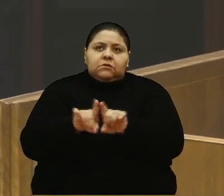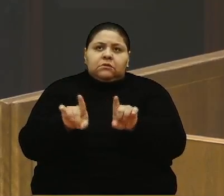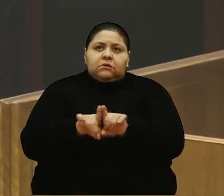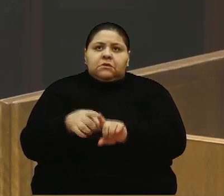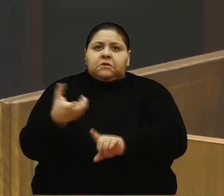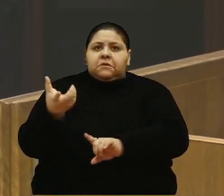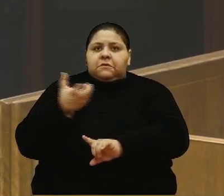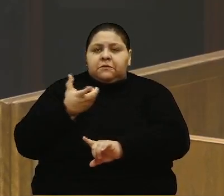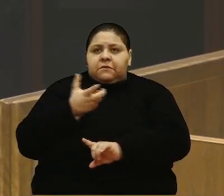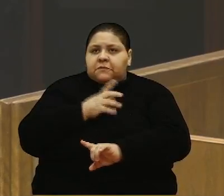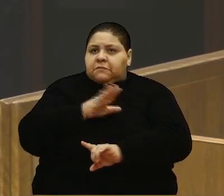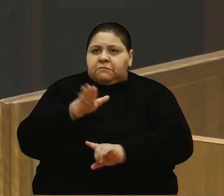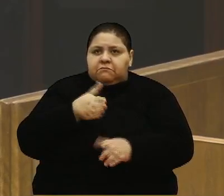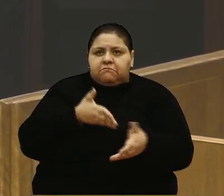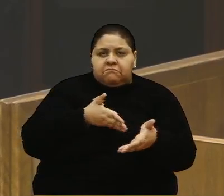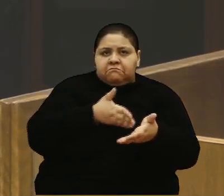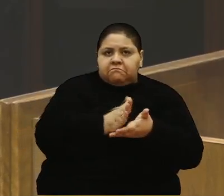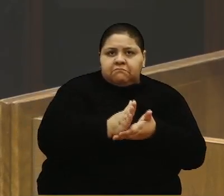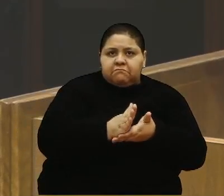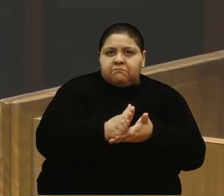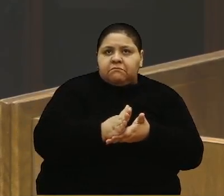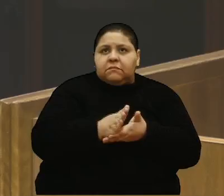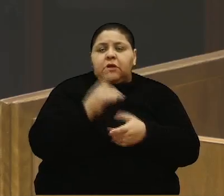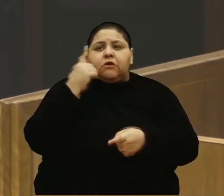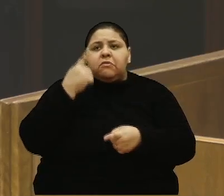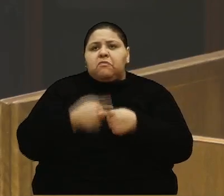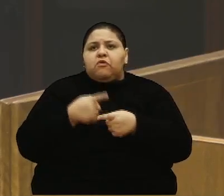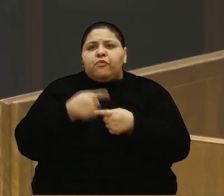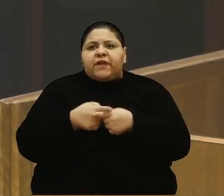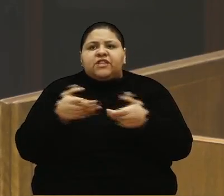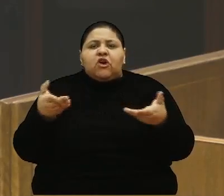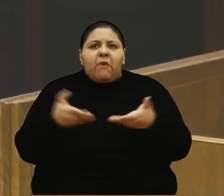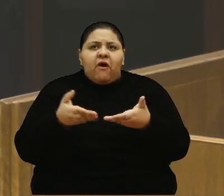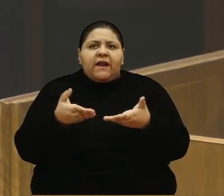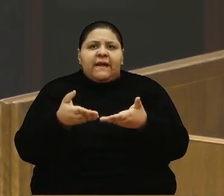não querem que seja aprovado no Congresso, porque